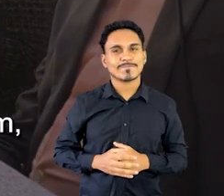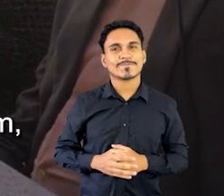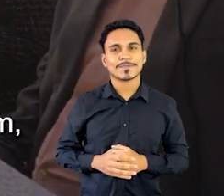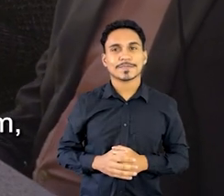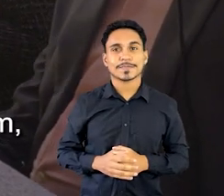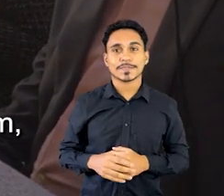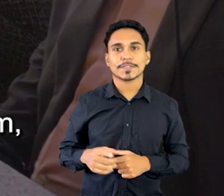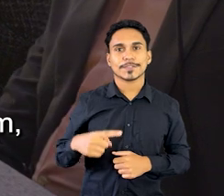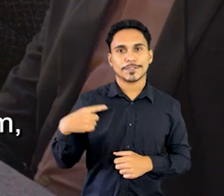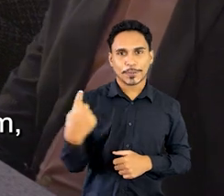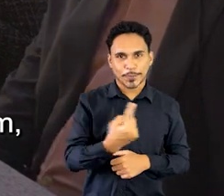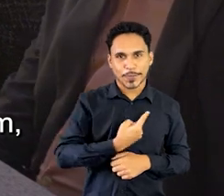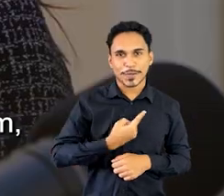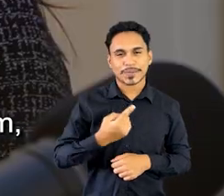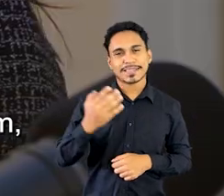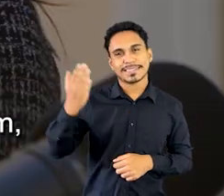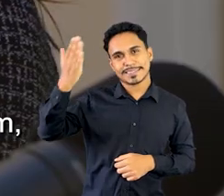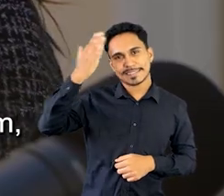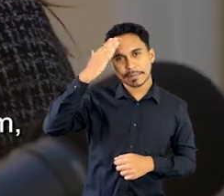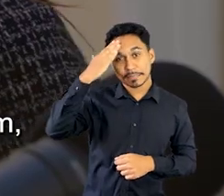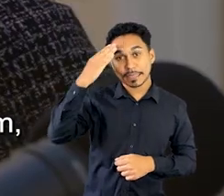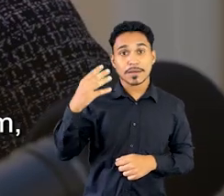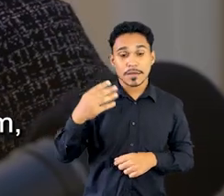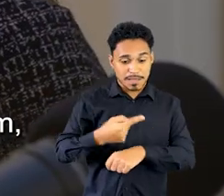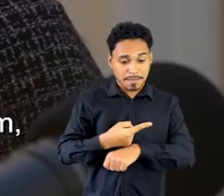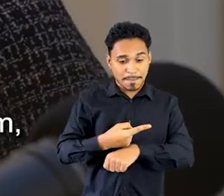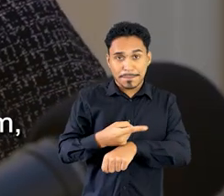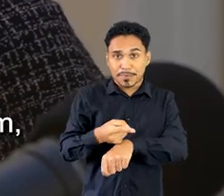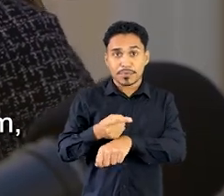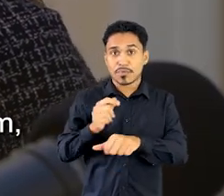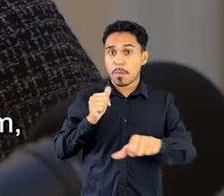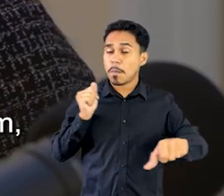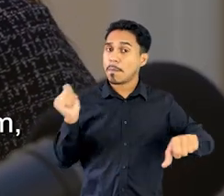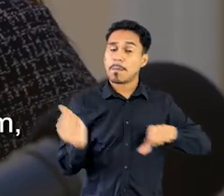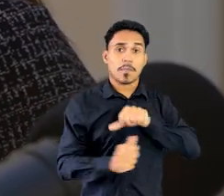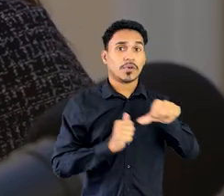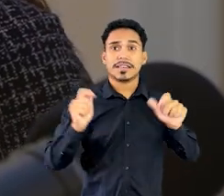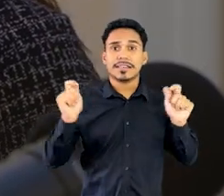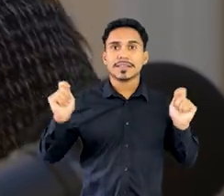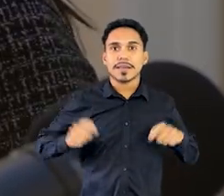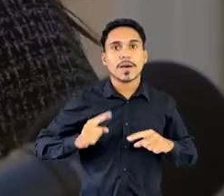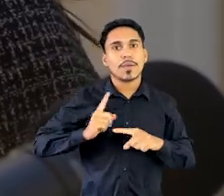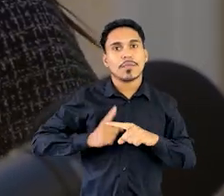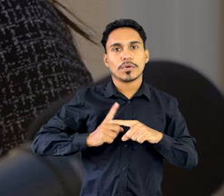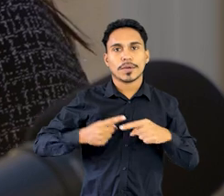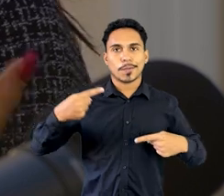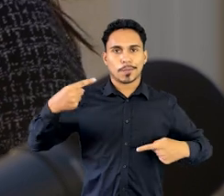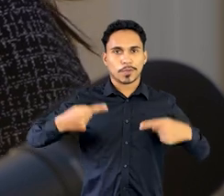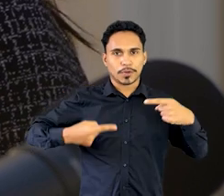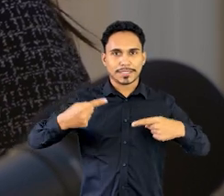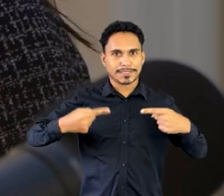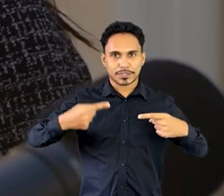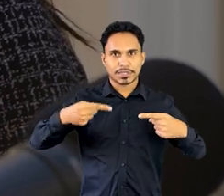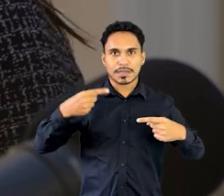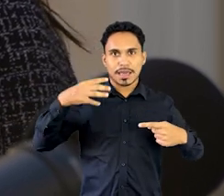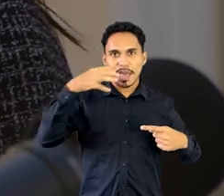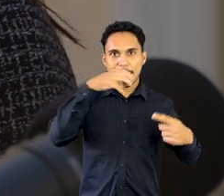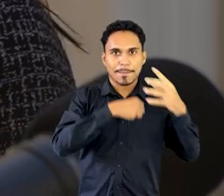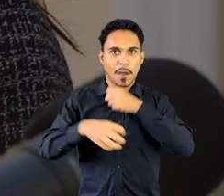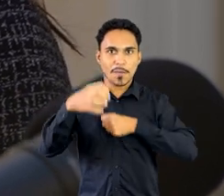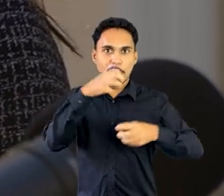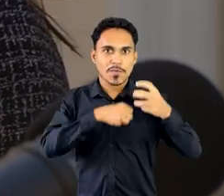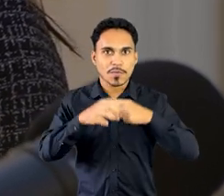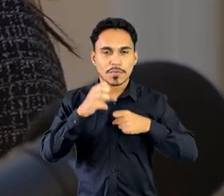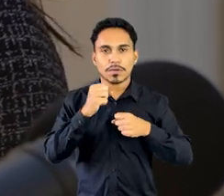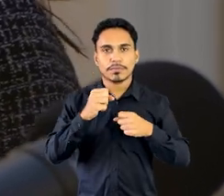todos os dias é é a gente fala assim que em 30 segundos tudo pode mudar porque assim a política ela não vai respeitar o